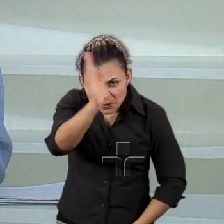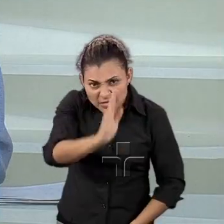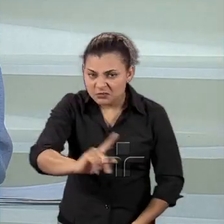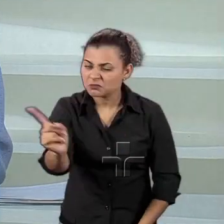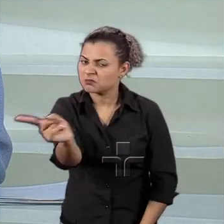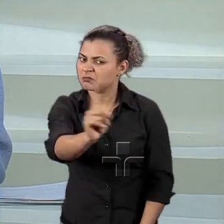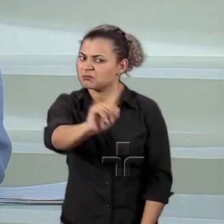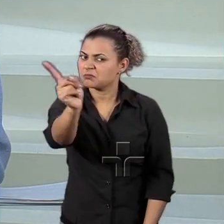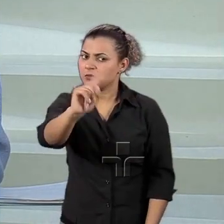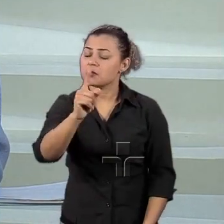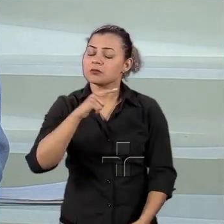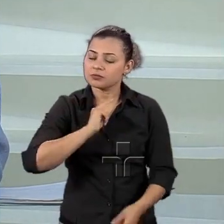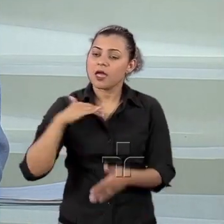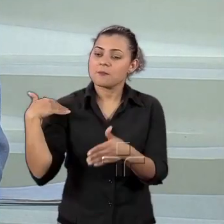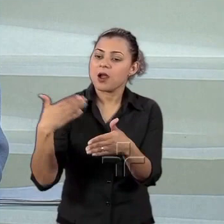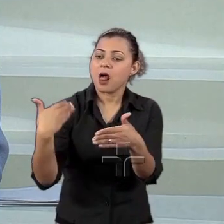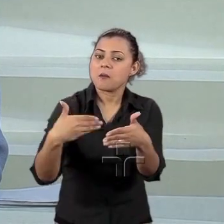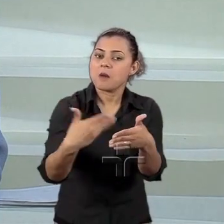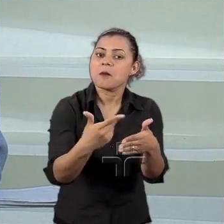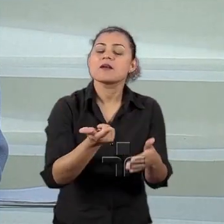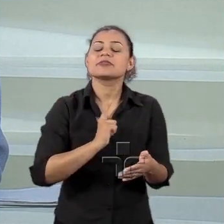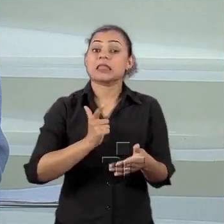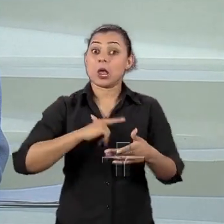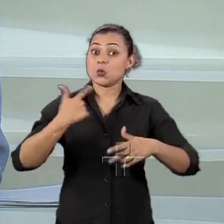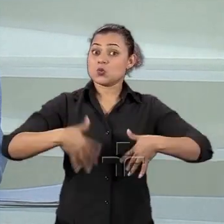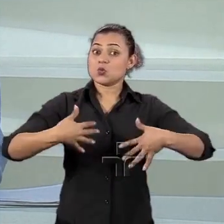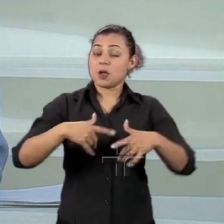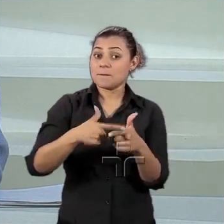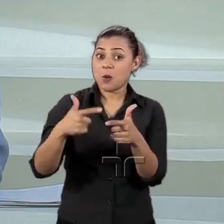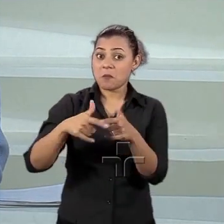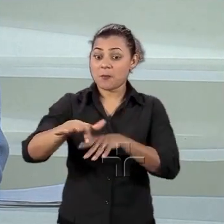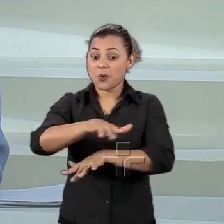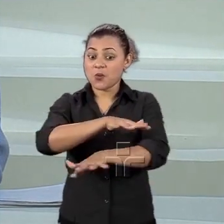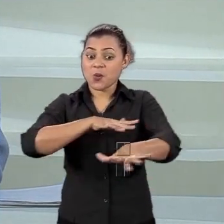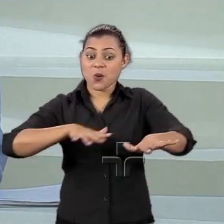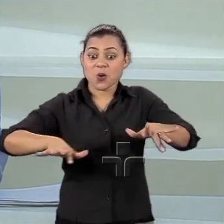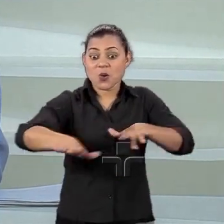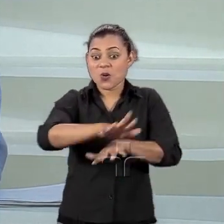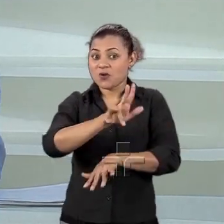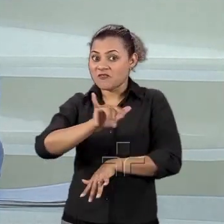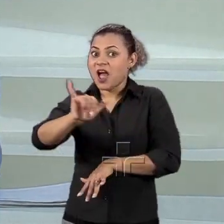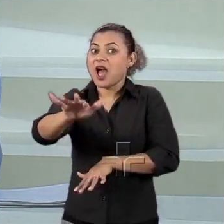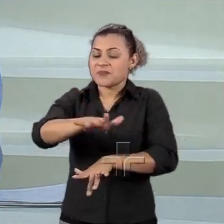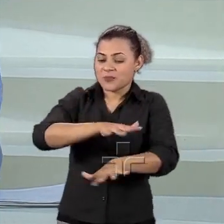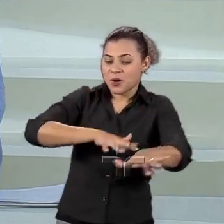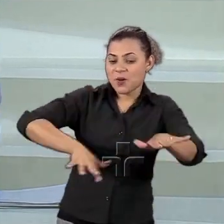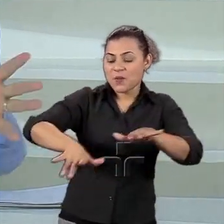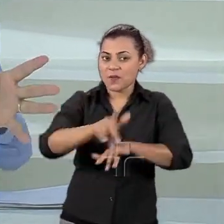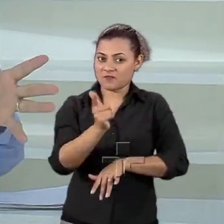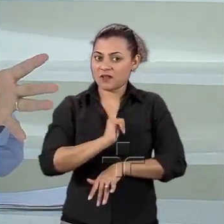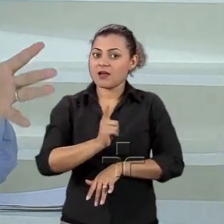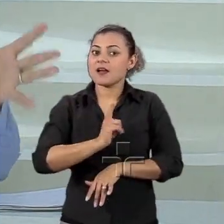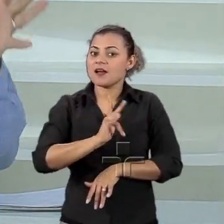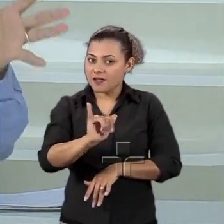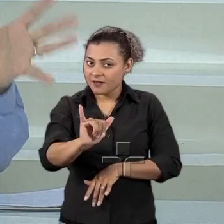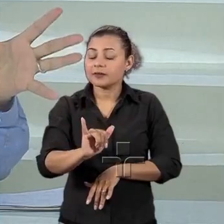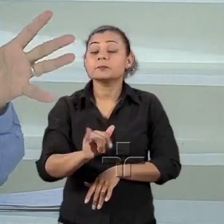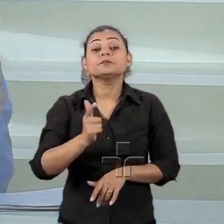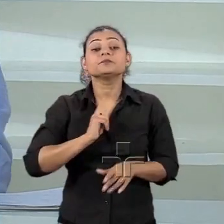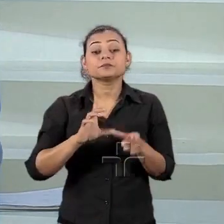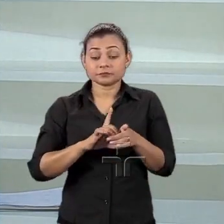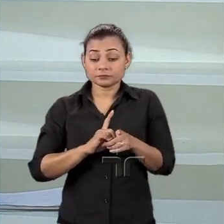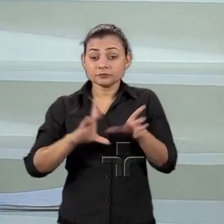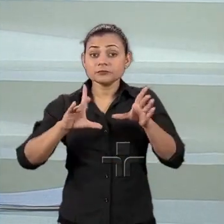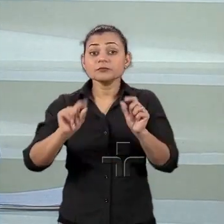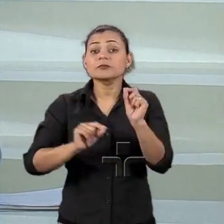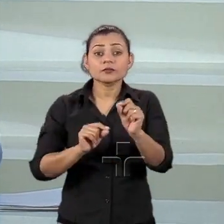né? Então nós vamos ter muitas placas tectônicas se movendo no eleitorado. E o eleitorado brasileiro, com a jovem democracia, tem